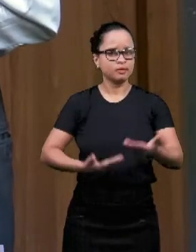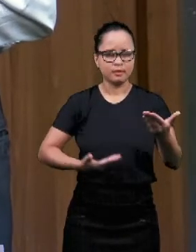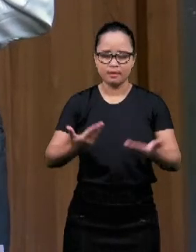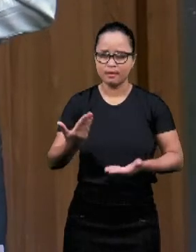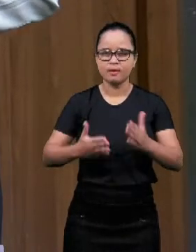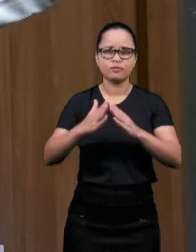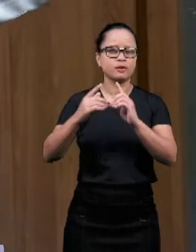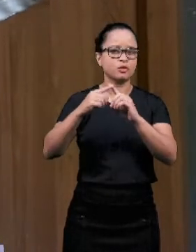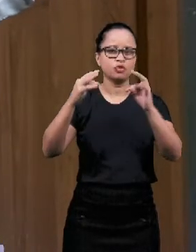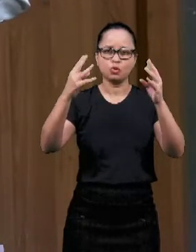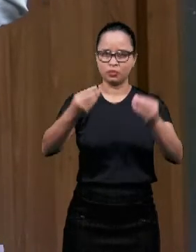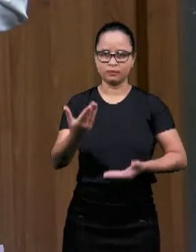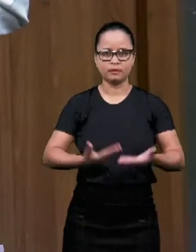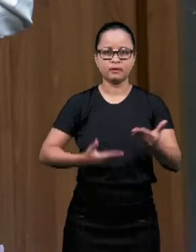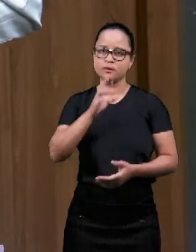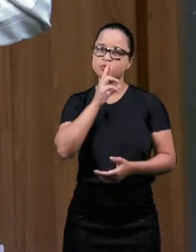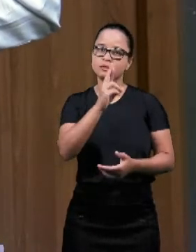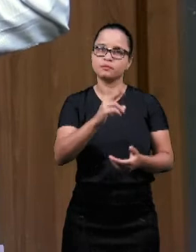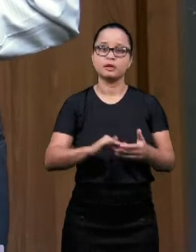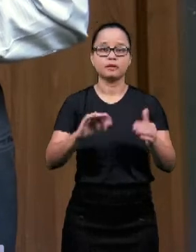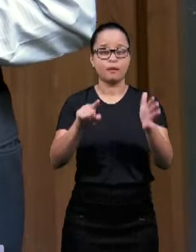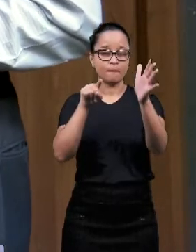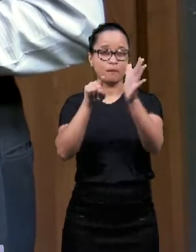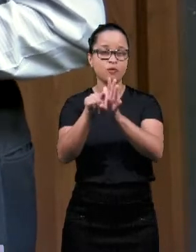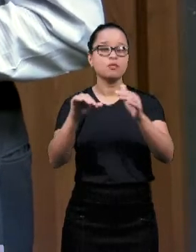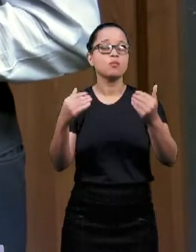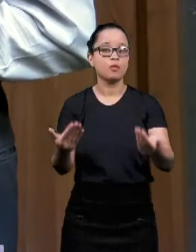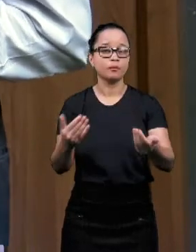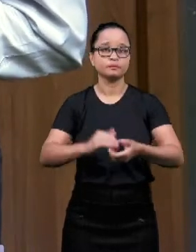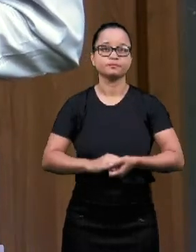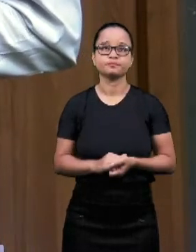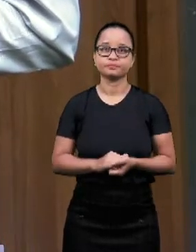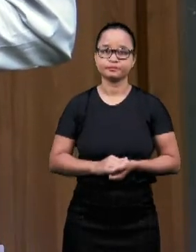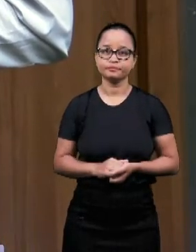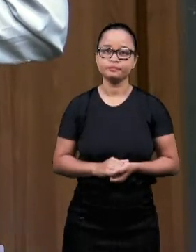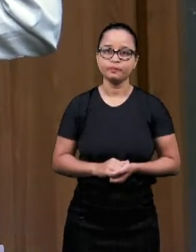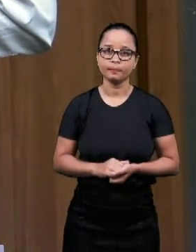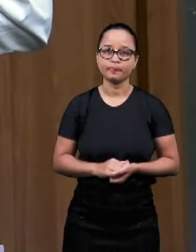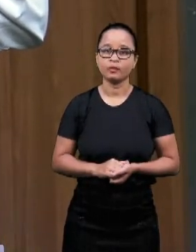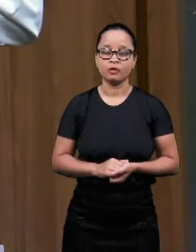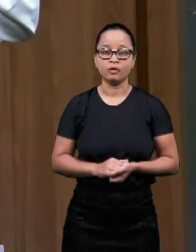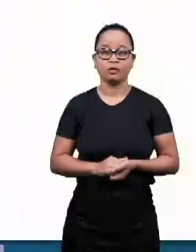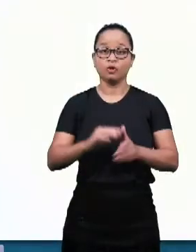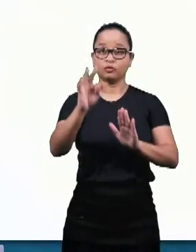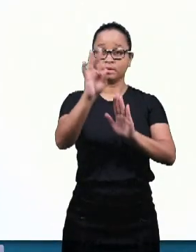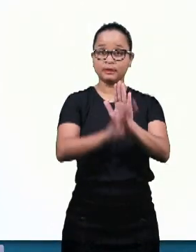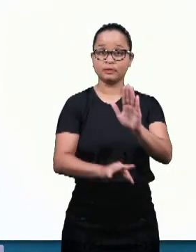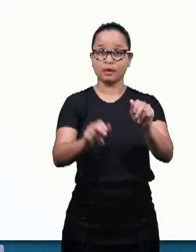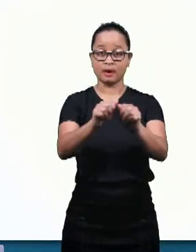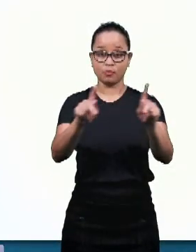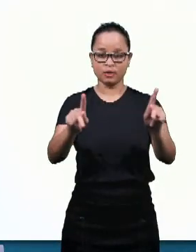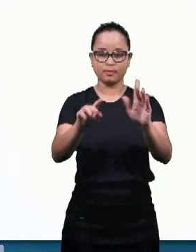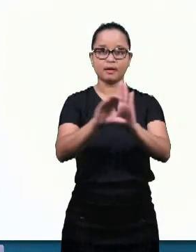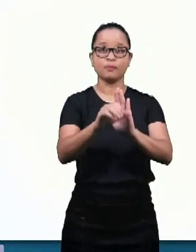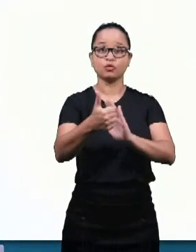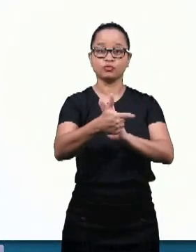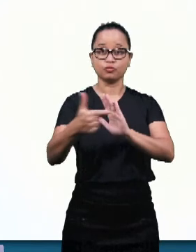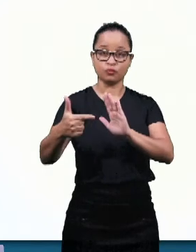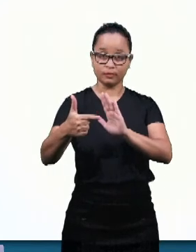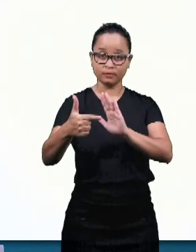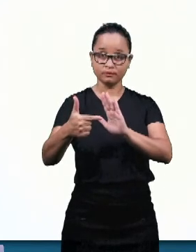por toda a igreja. E a pergunta é a seguinte: destaque no texto de Apocalipse, capítulo 12, verso